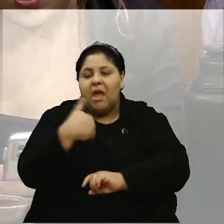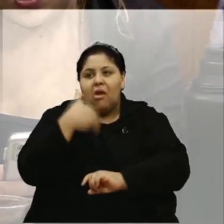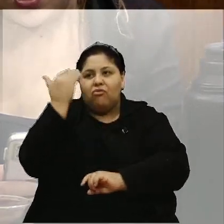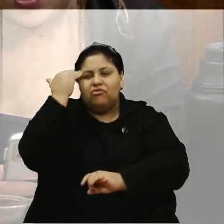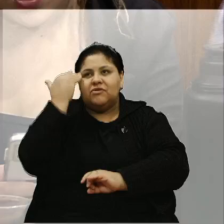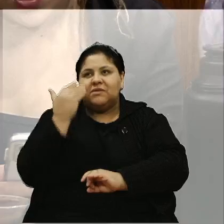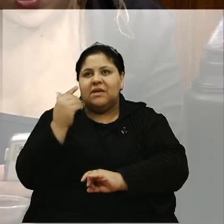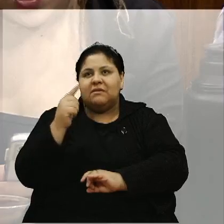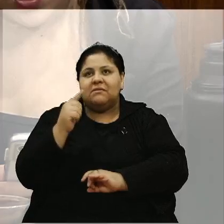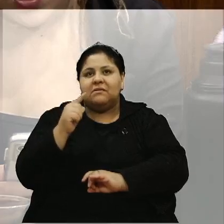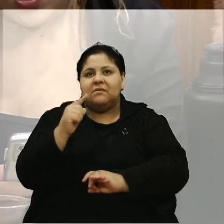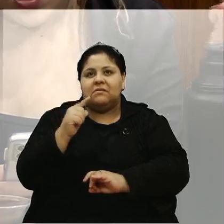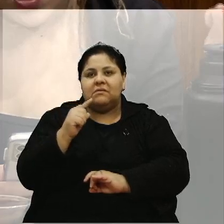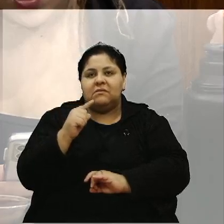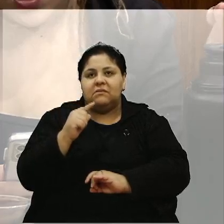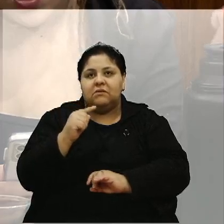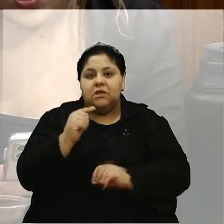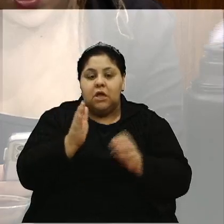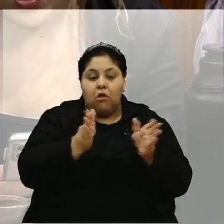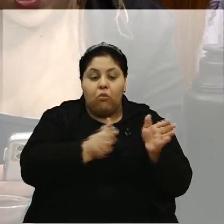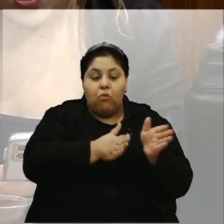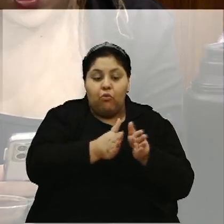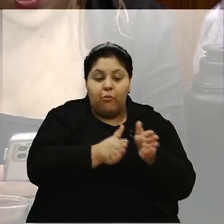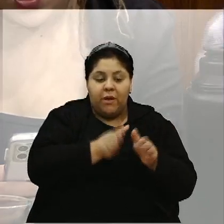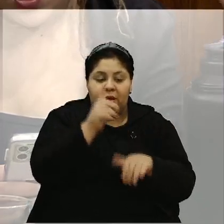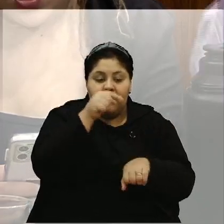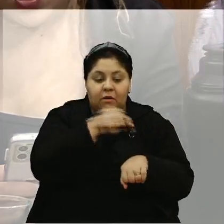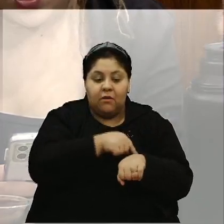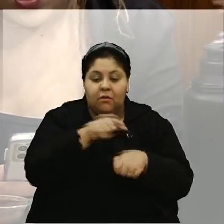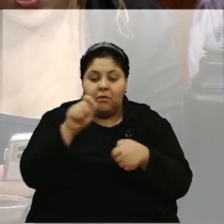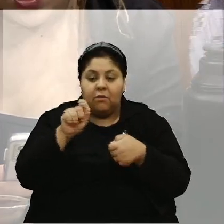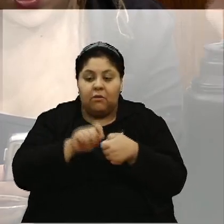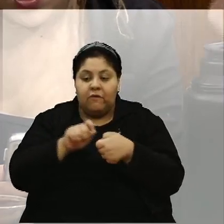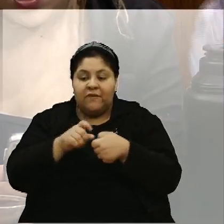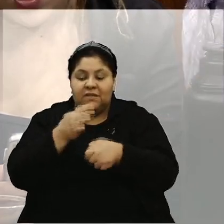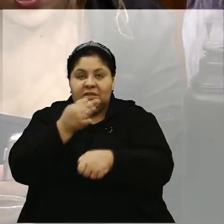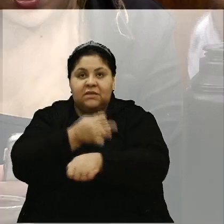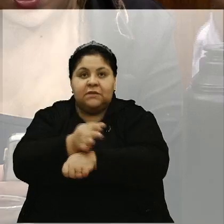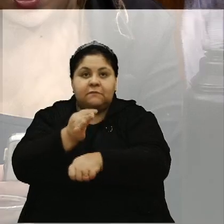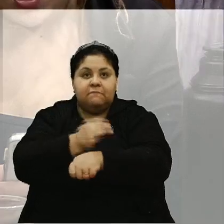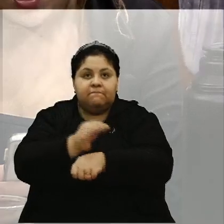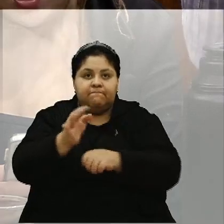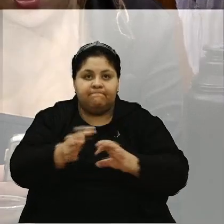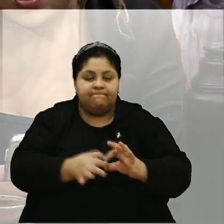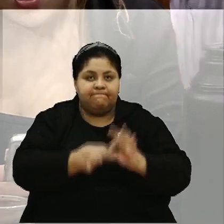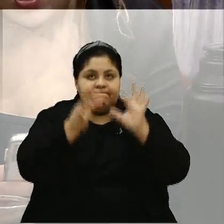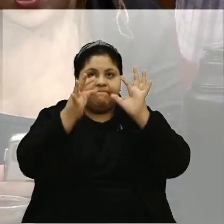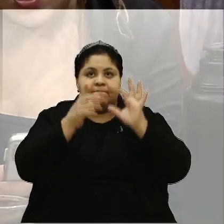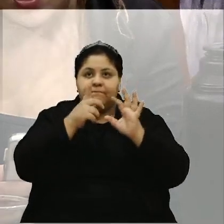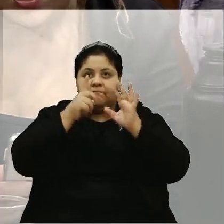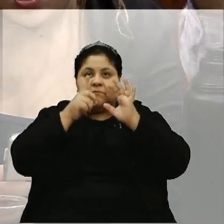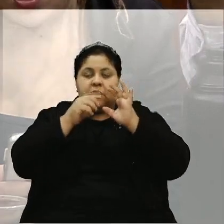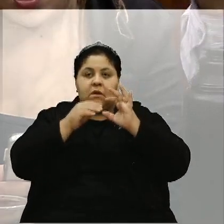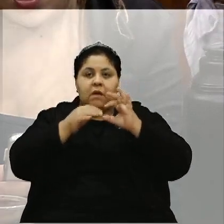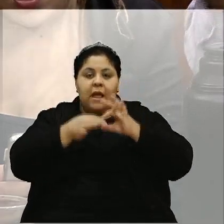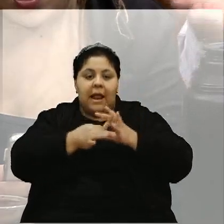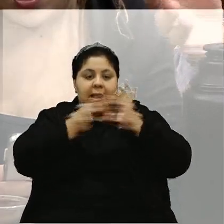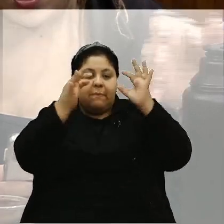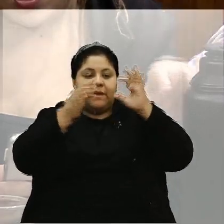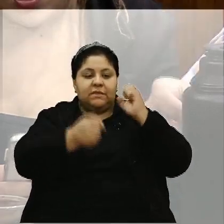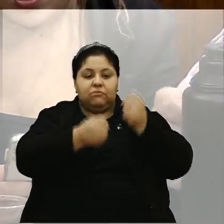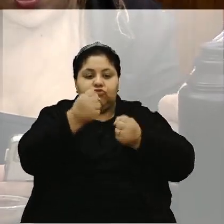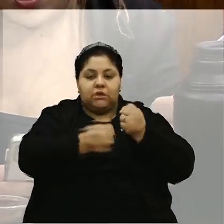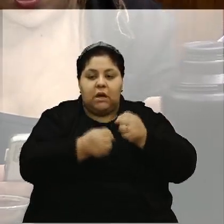há possibilidade, num curto espaço de tempo, em fazer algo provisório que permita o escoamento de caminhão, de carro,